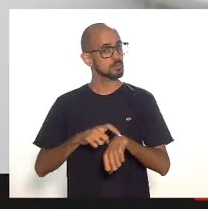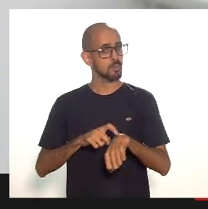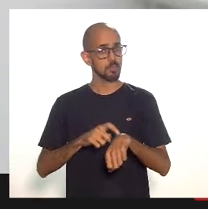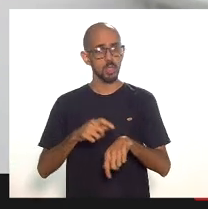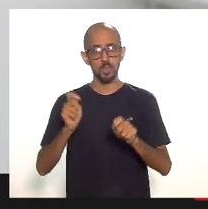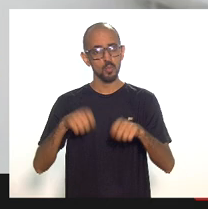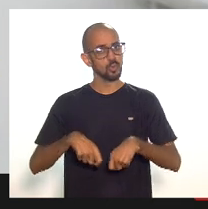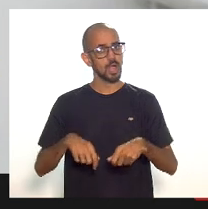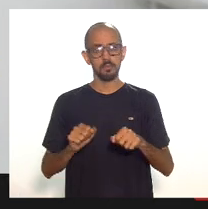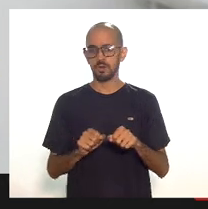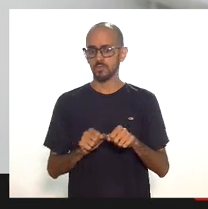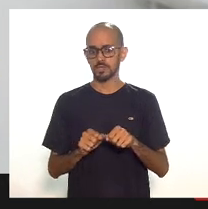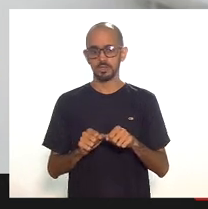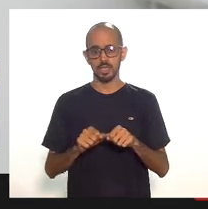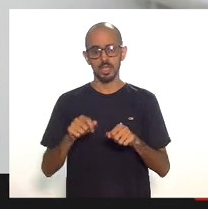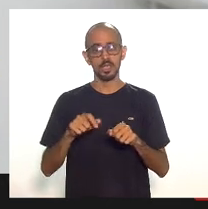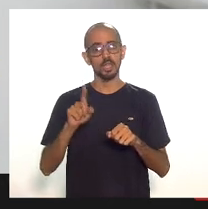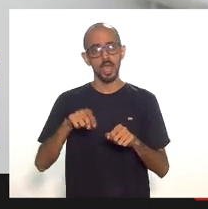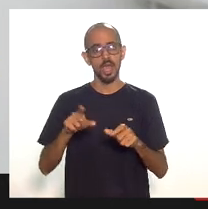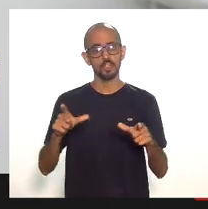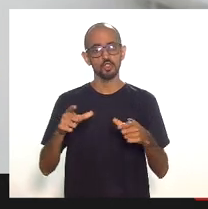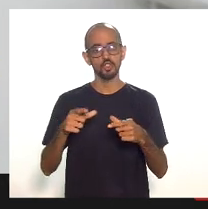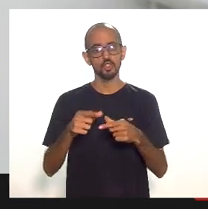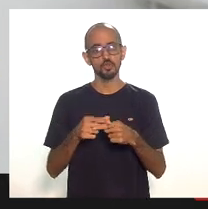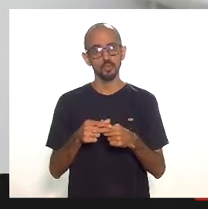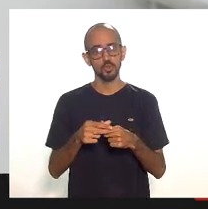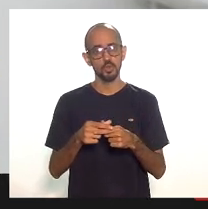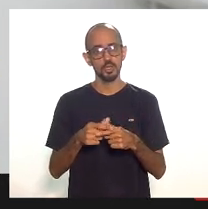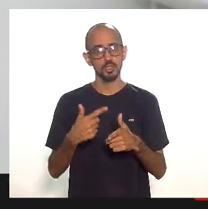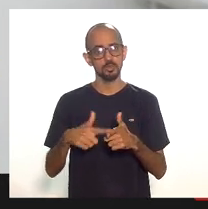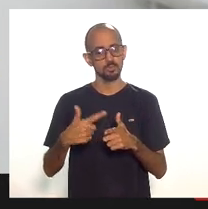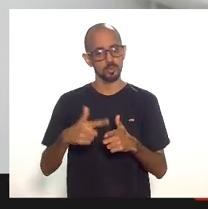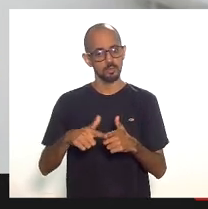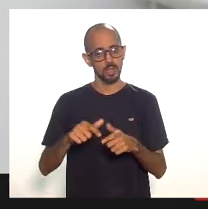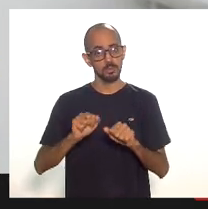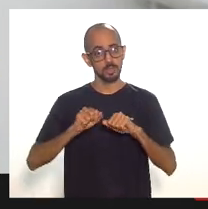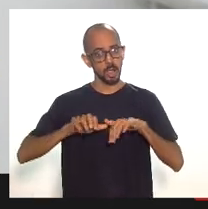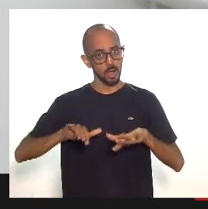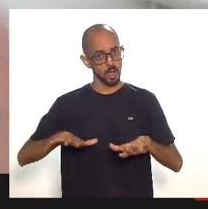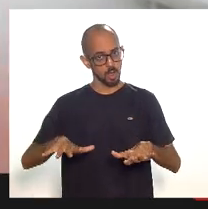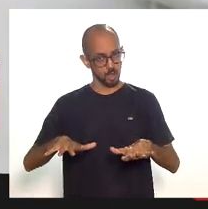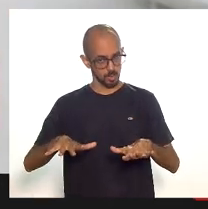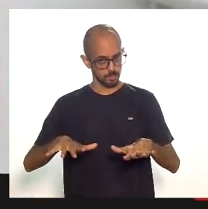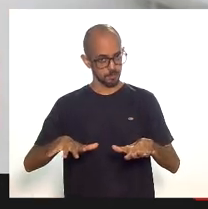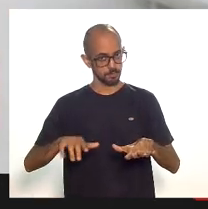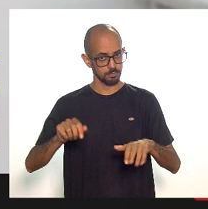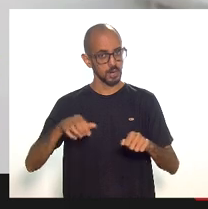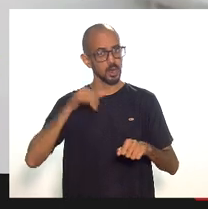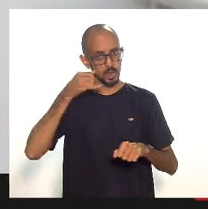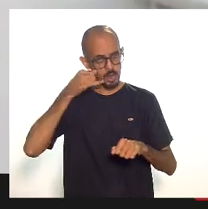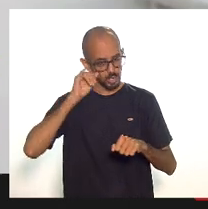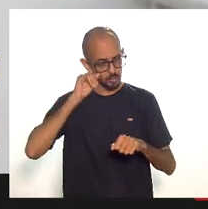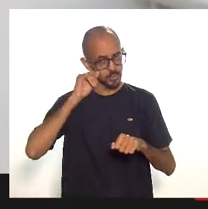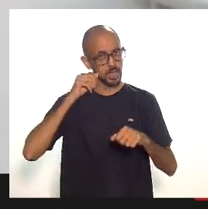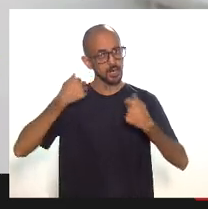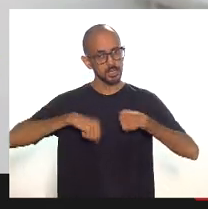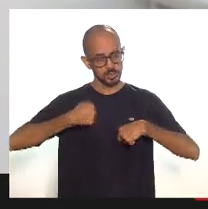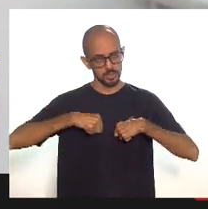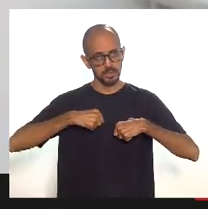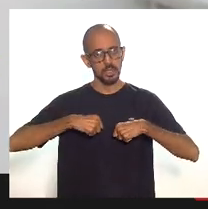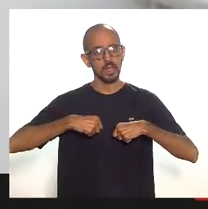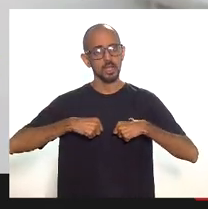outra coisa que não diminuir o número de casos infectados para que não haja a necessidade de que uma